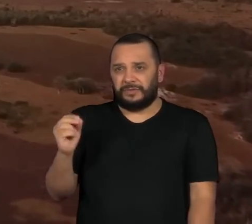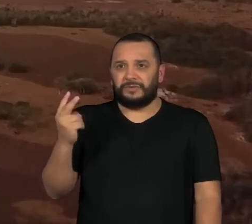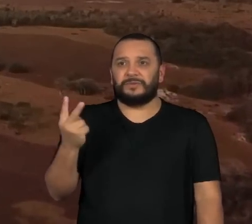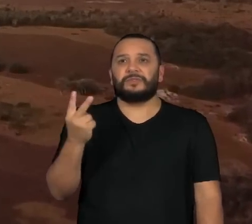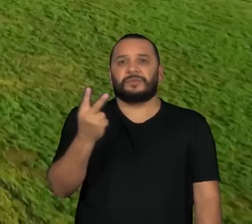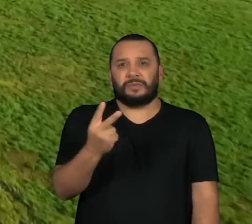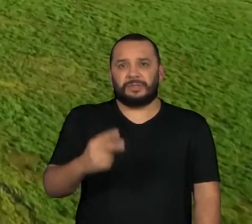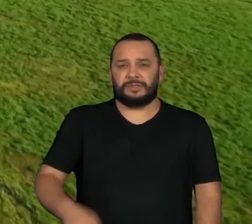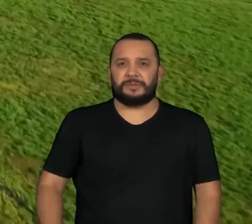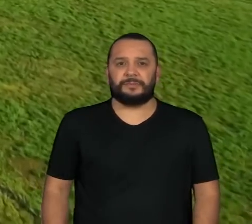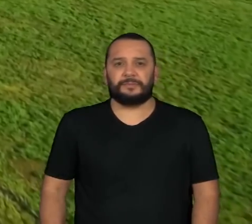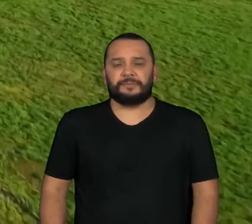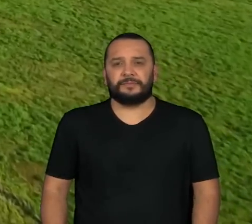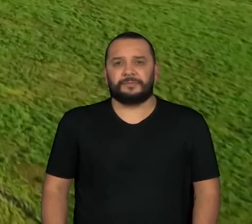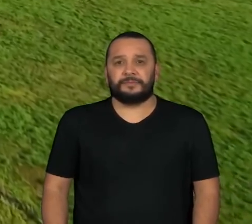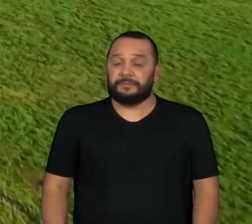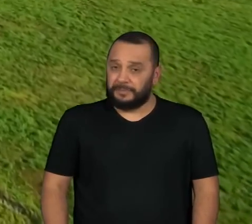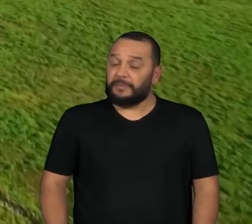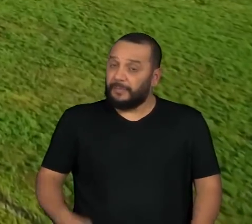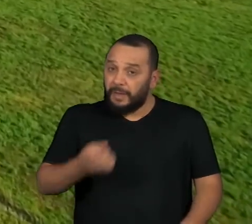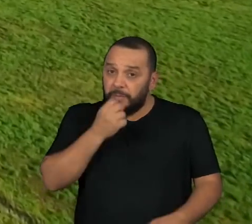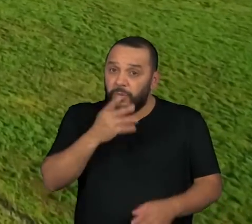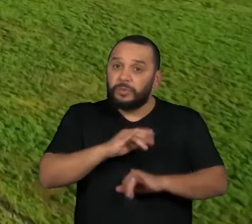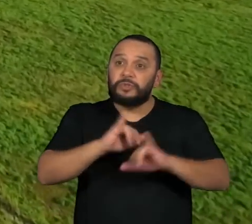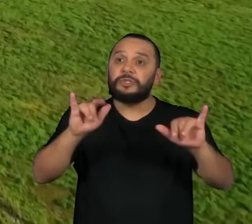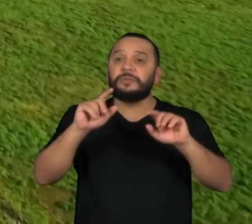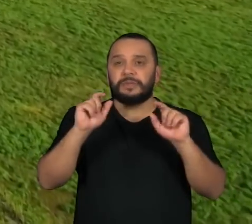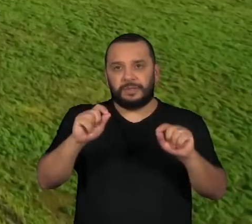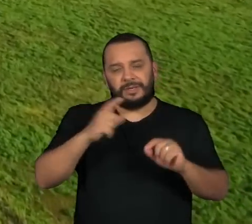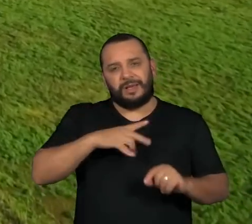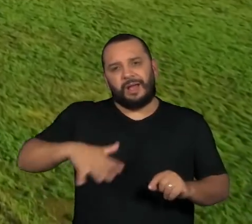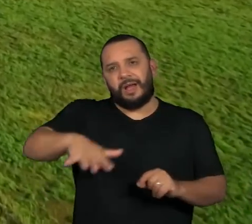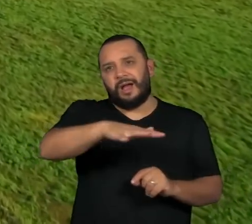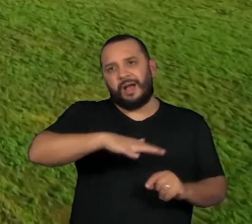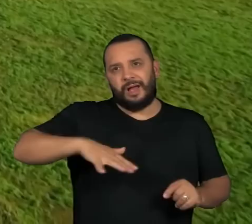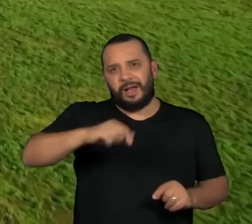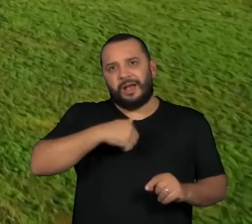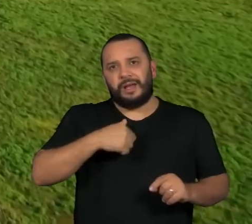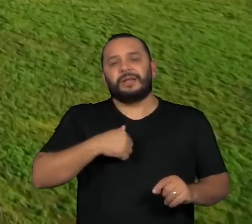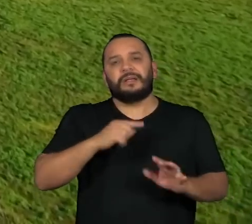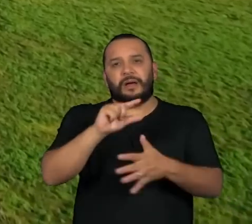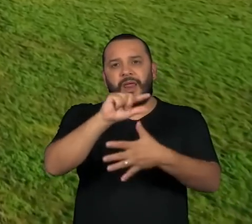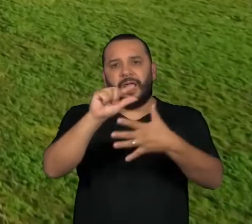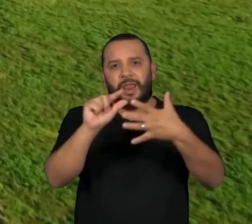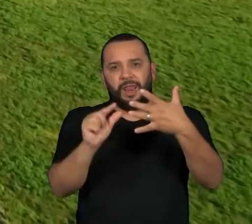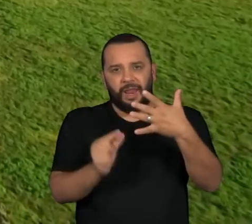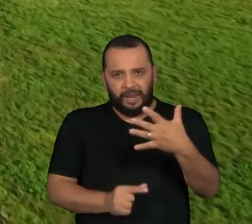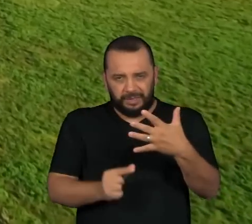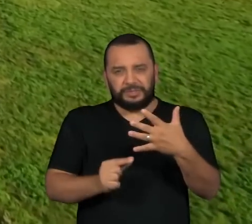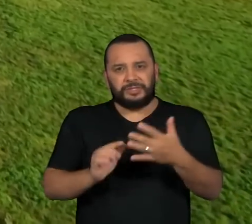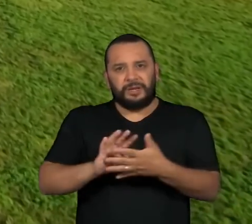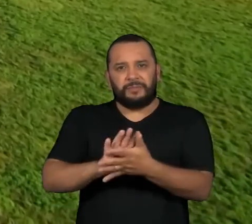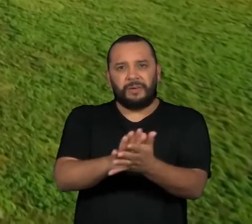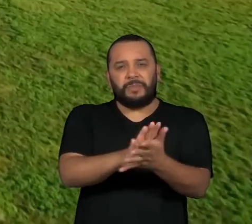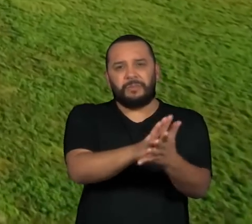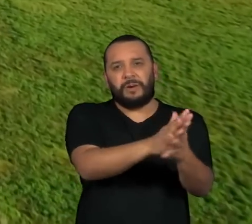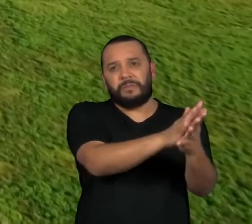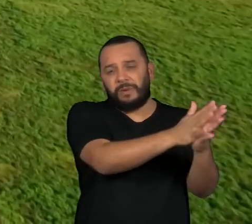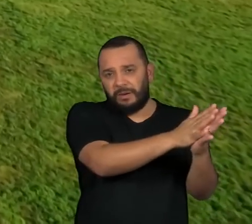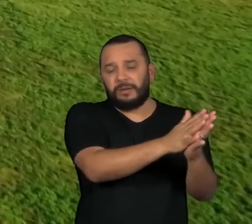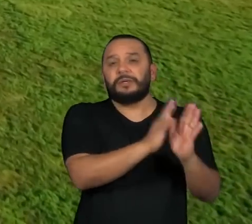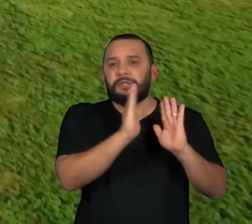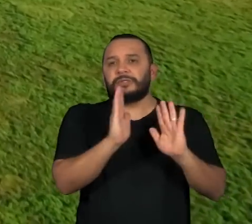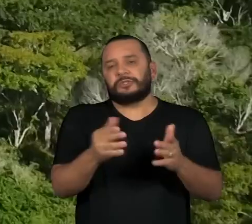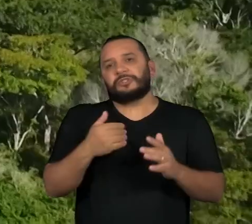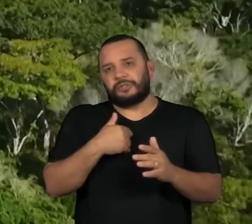2022. A boa notícia é que a área desmatada de Mata Atlântica caiu 42% no país